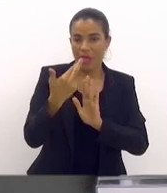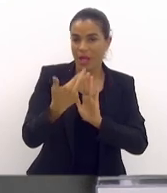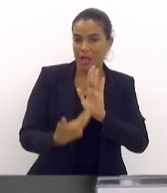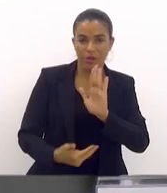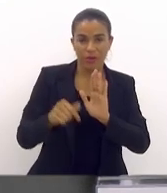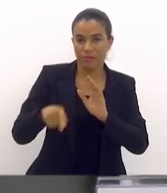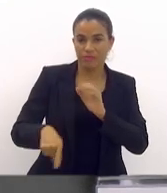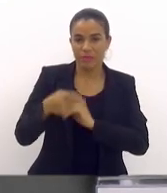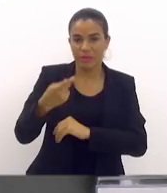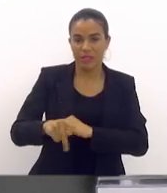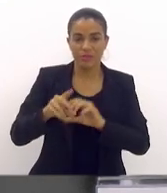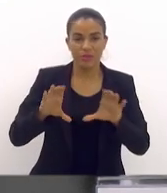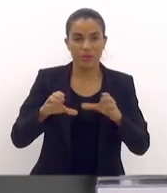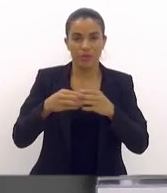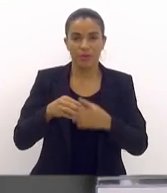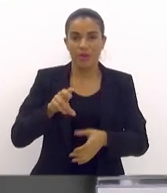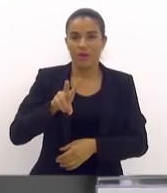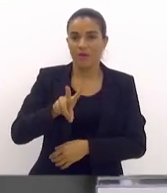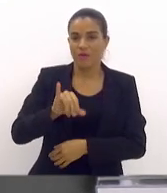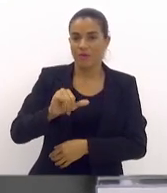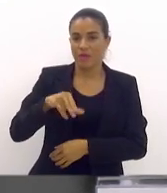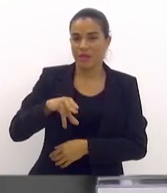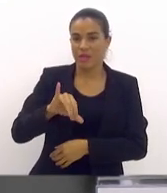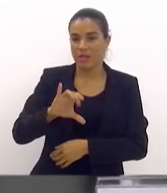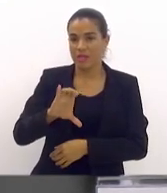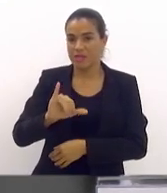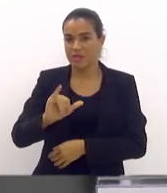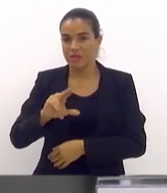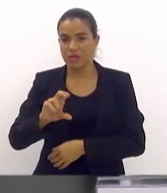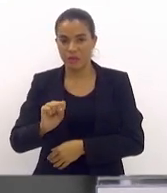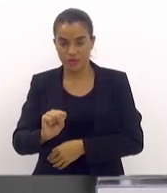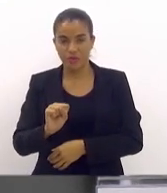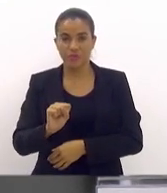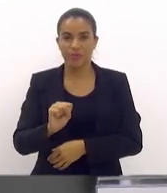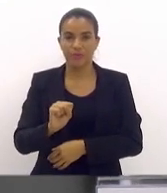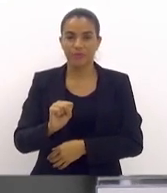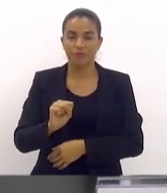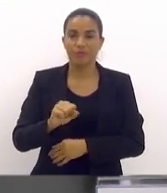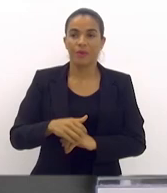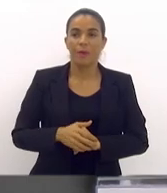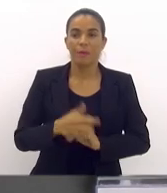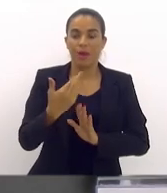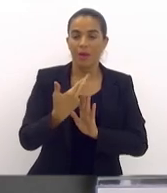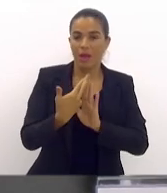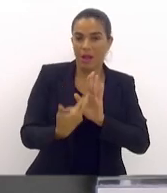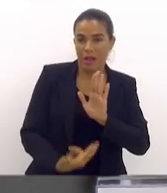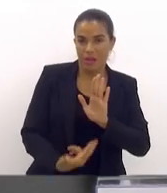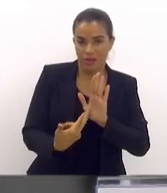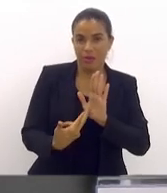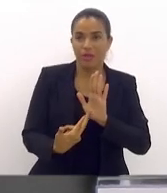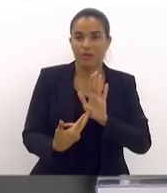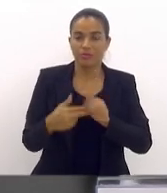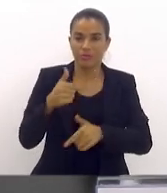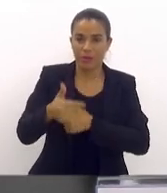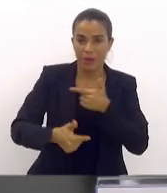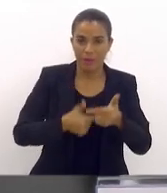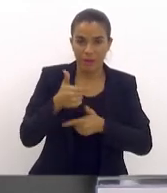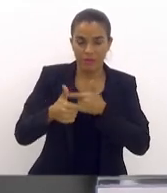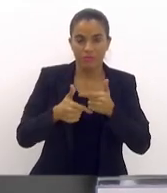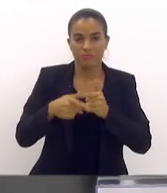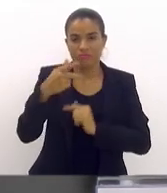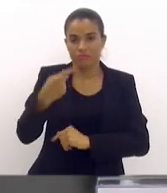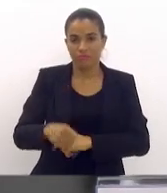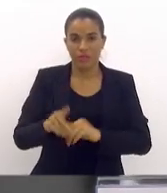desta comissão Deputado Vinícius kolino para a relatoria dos trabalhos desta